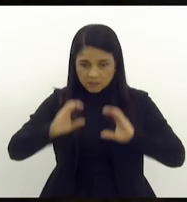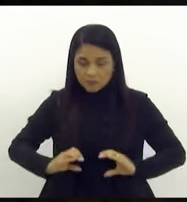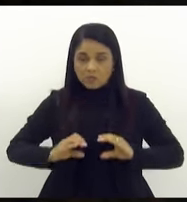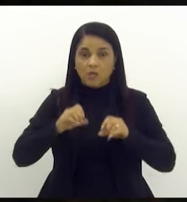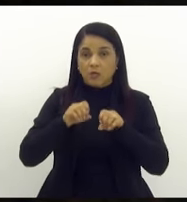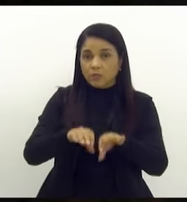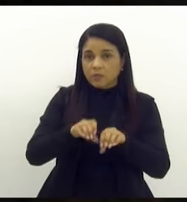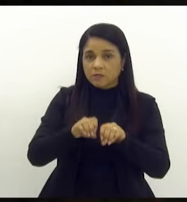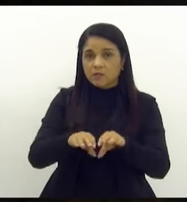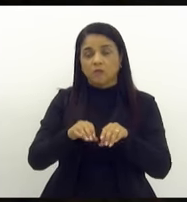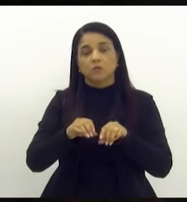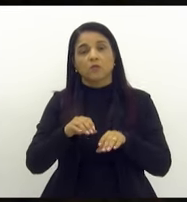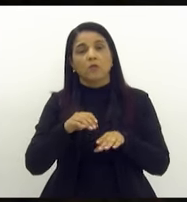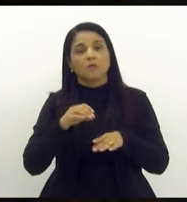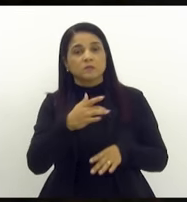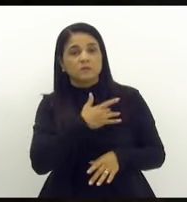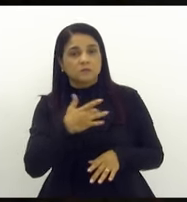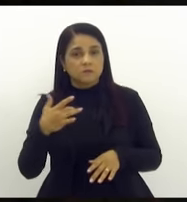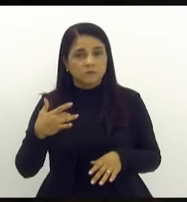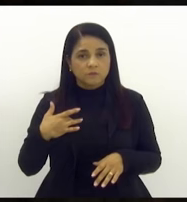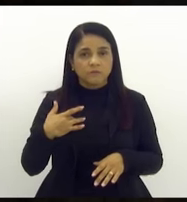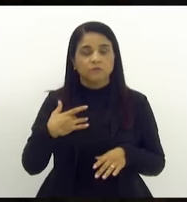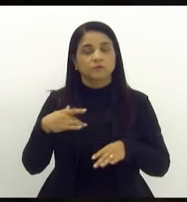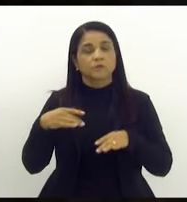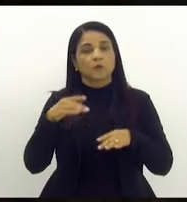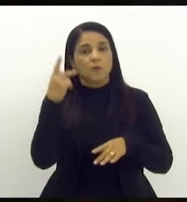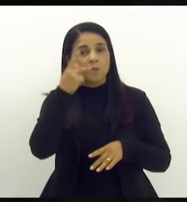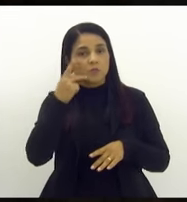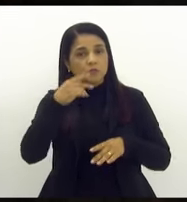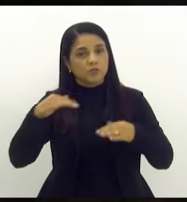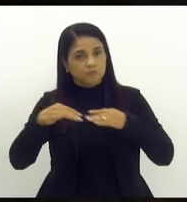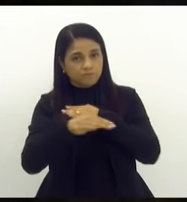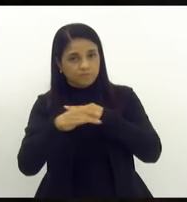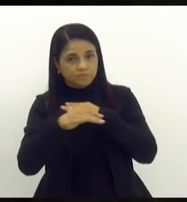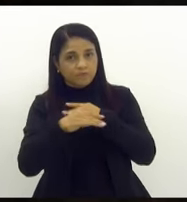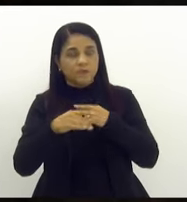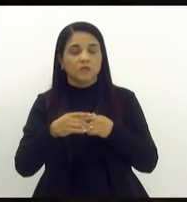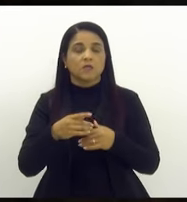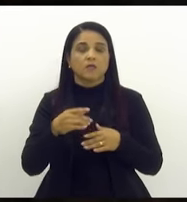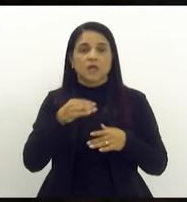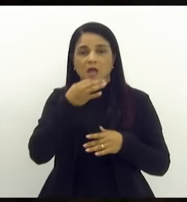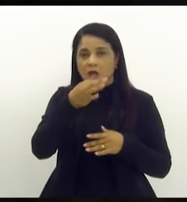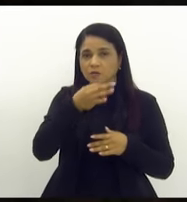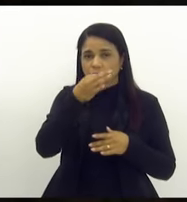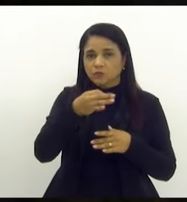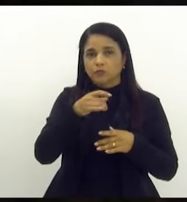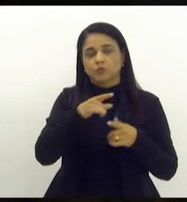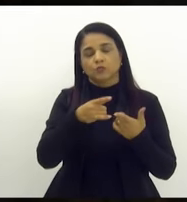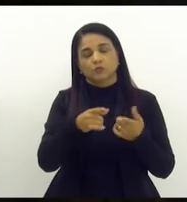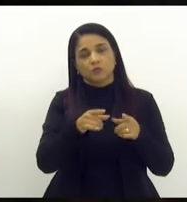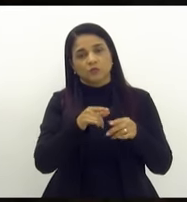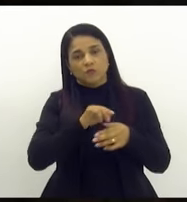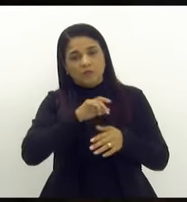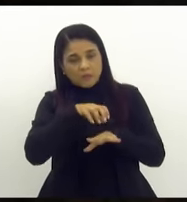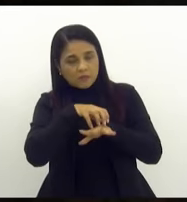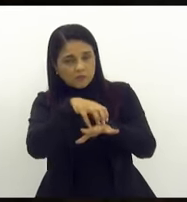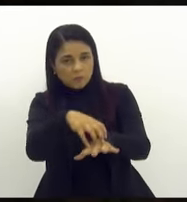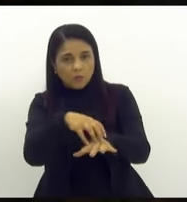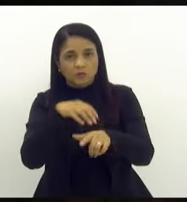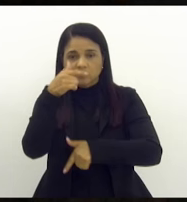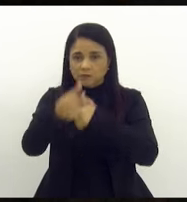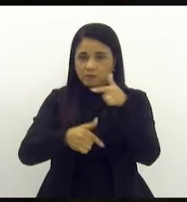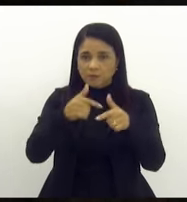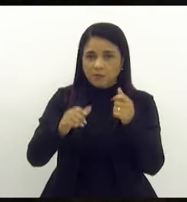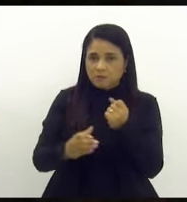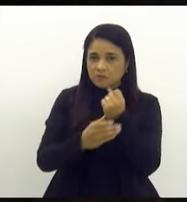saúde de política Urbana habitação e assuntos fundiários de transportes de trabalho legislação social